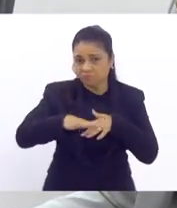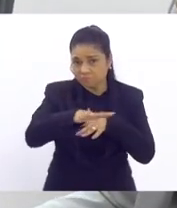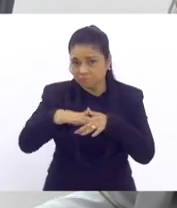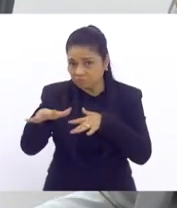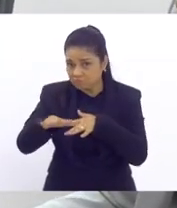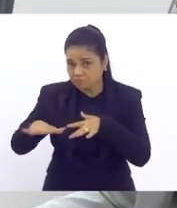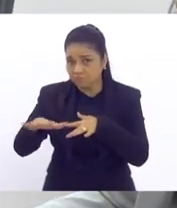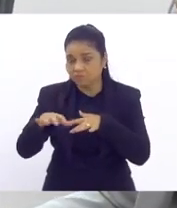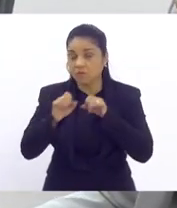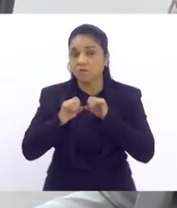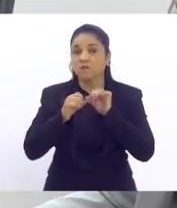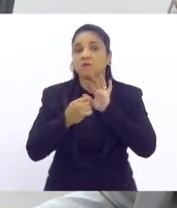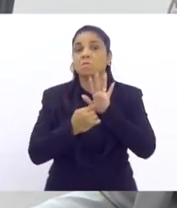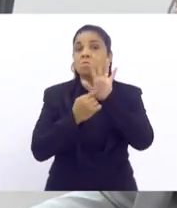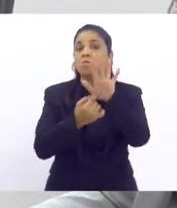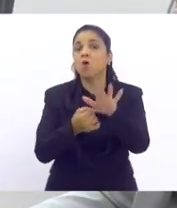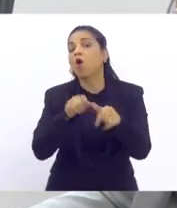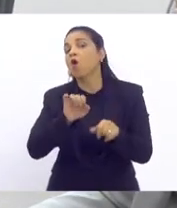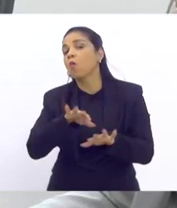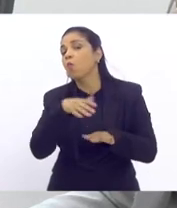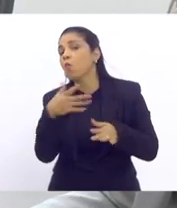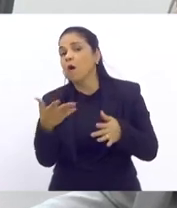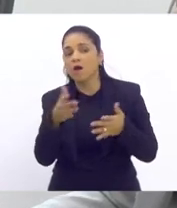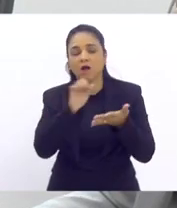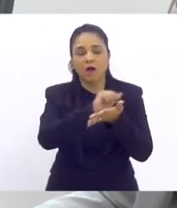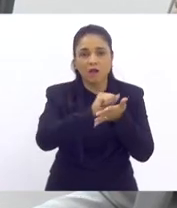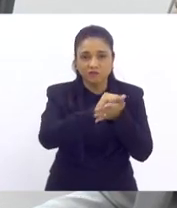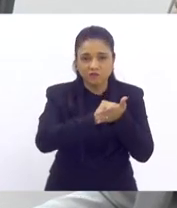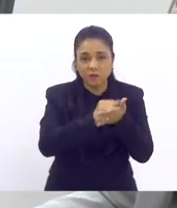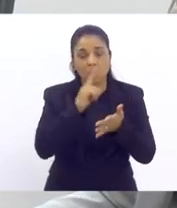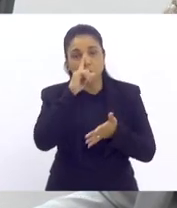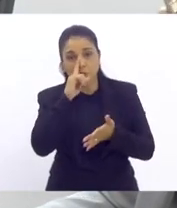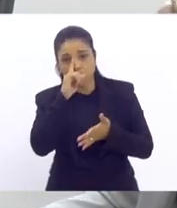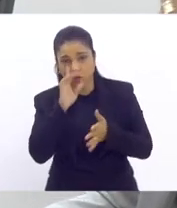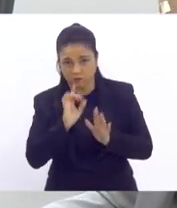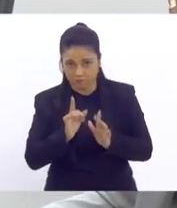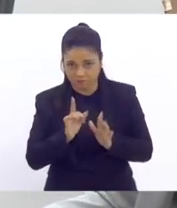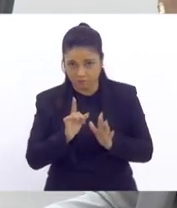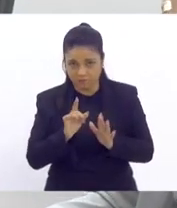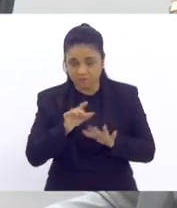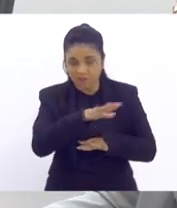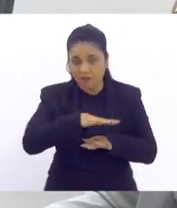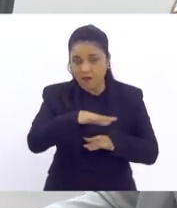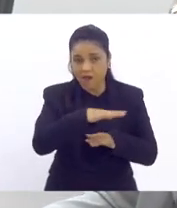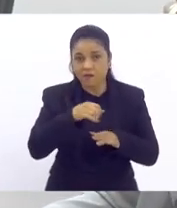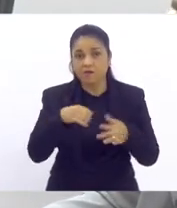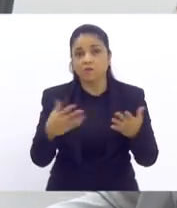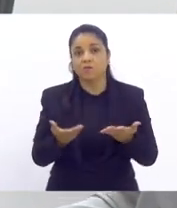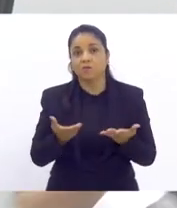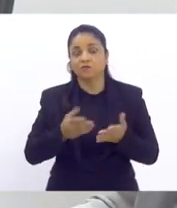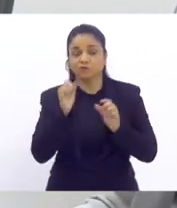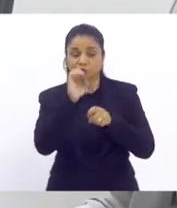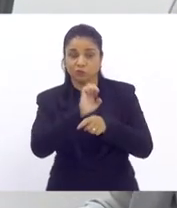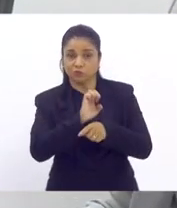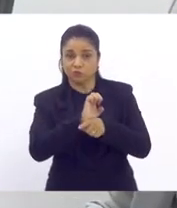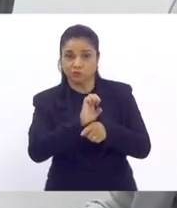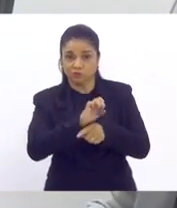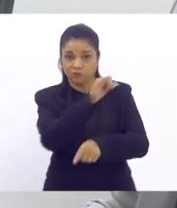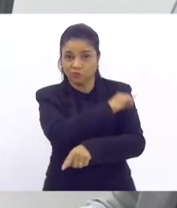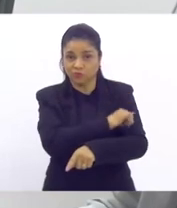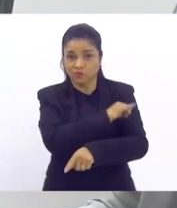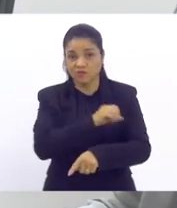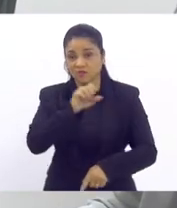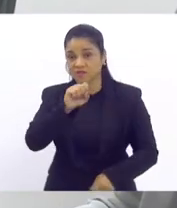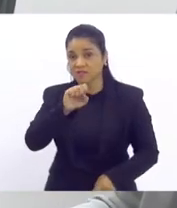dizer quais atividades são penosas ou perigosas naquela área ser seringueiro no Rio de Janeiro não sei se existe algum